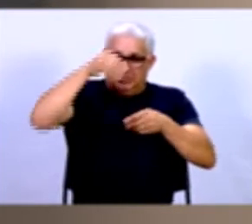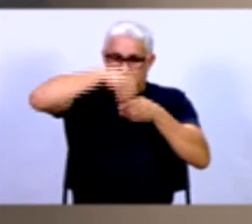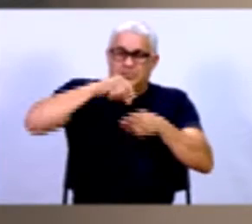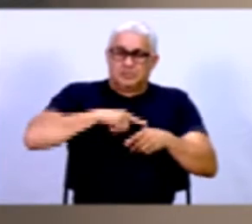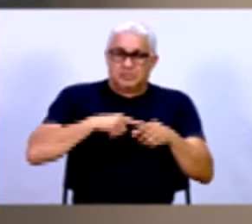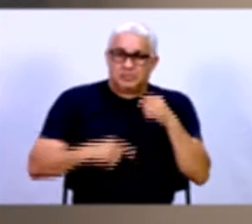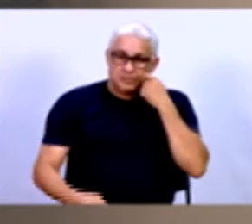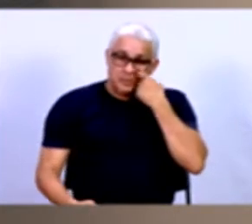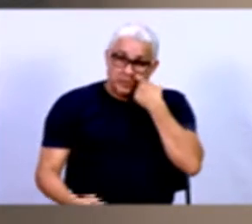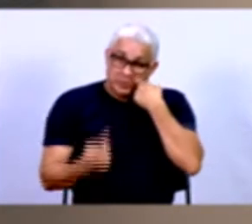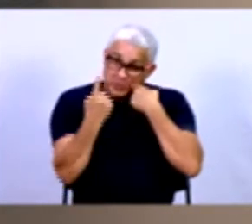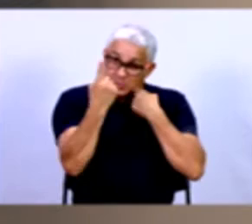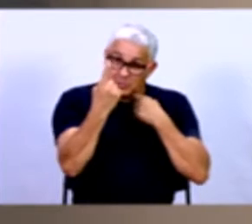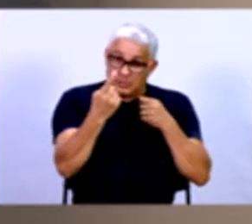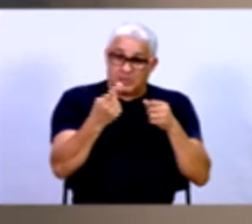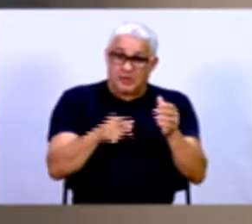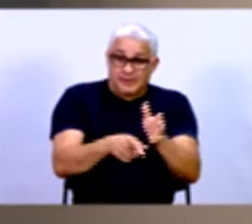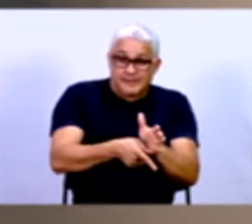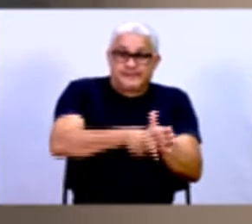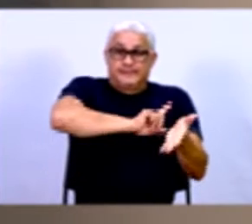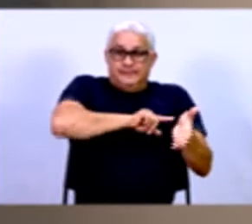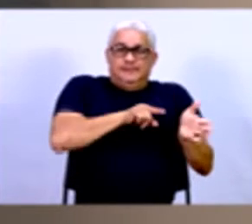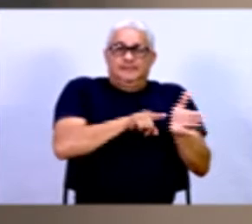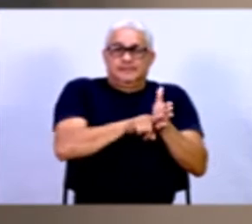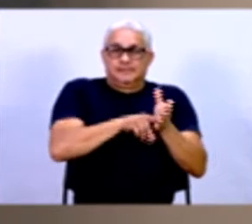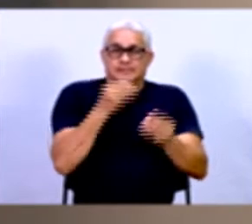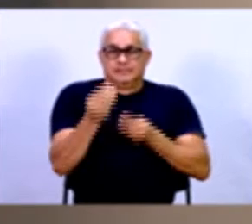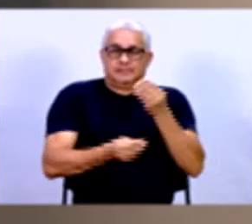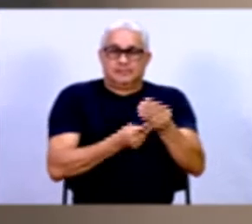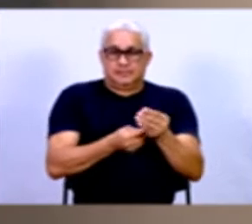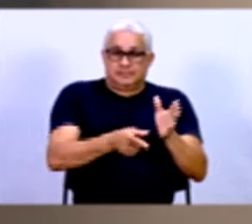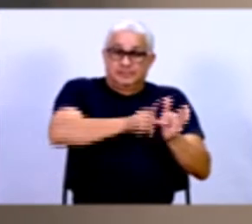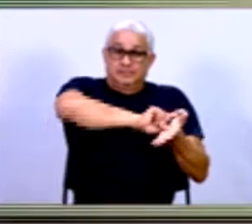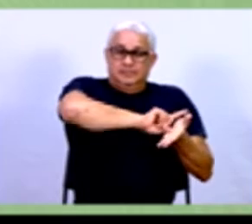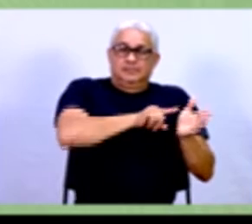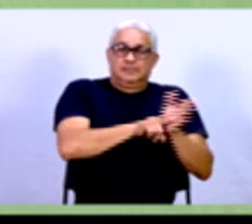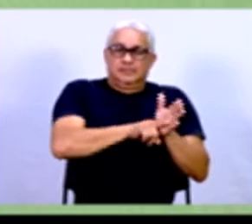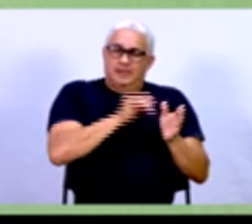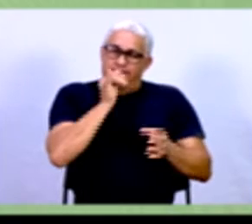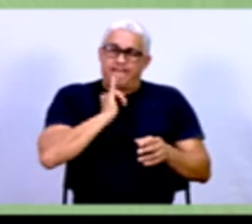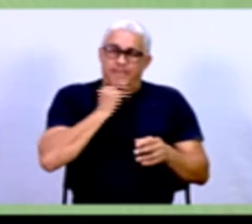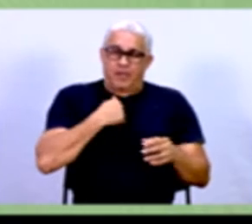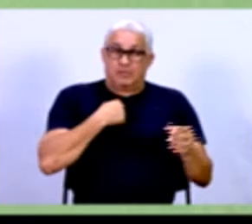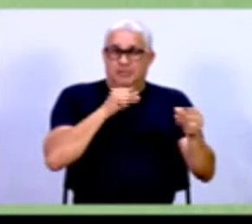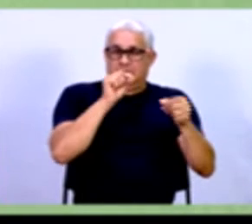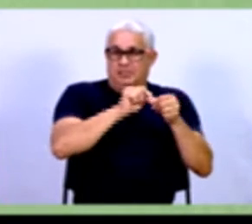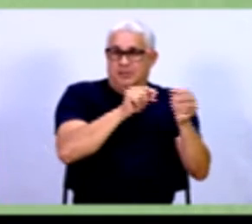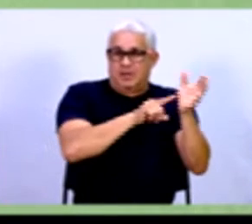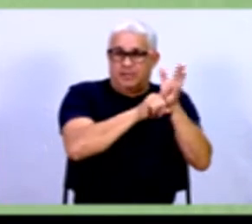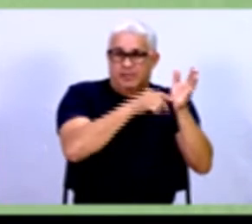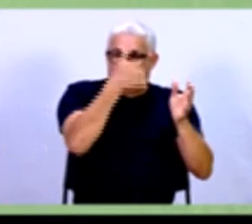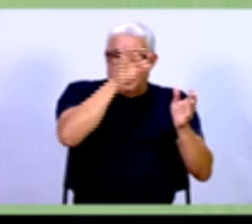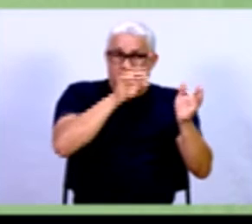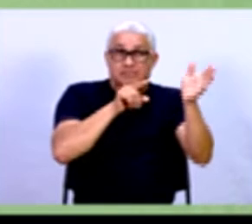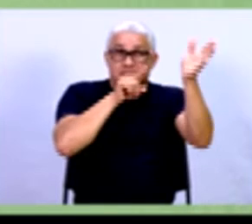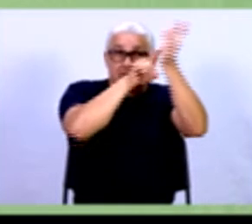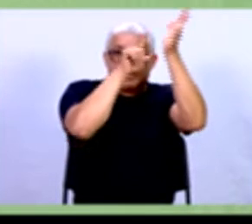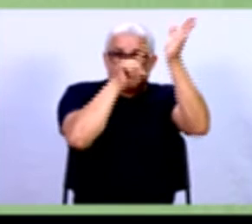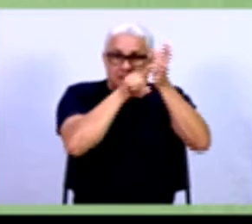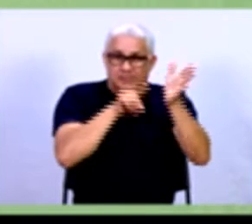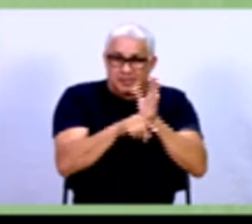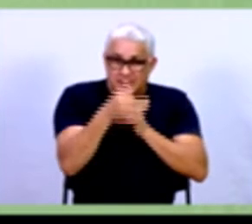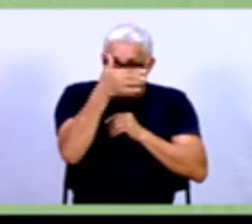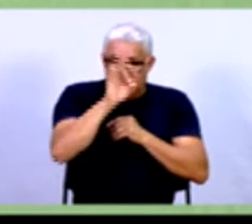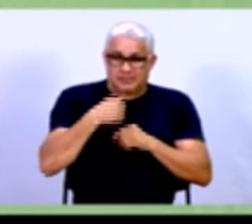quê? Um pré-questionário. Como que funciona? Vamos supor que eu fiz um questionário lá de 10 perguntas